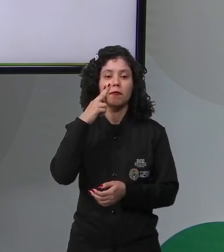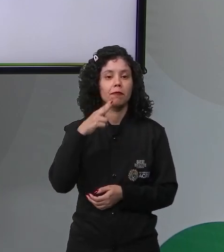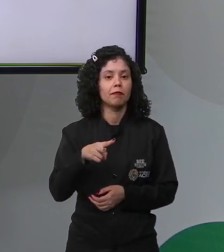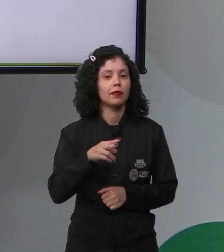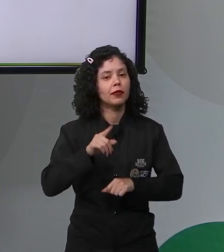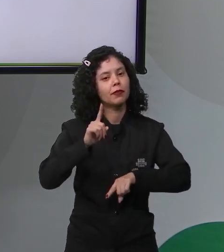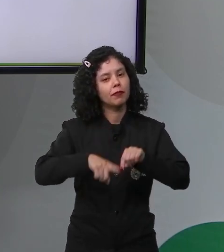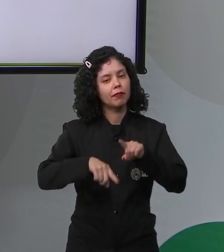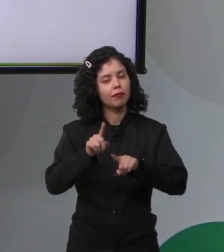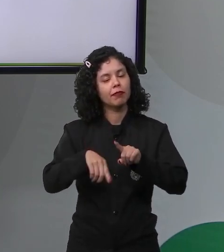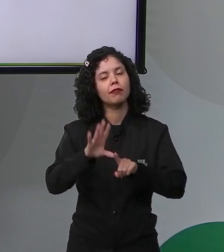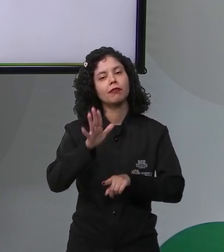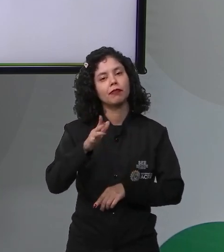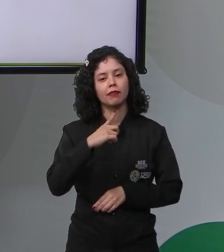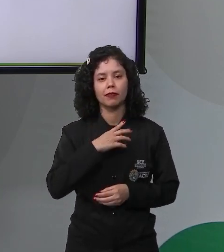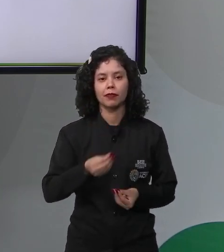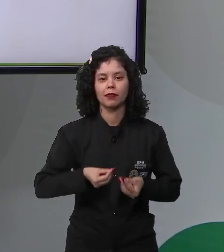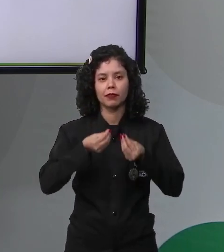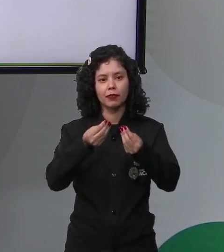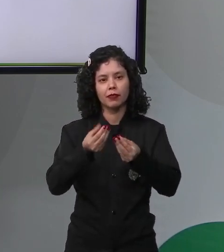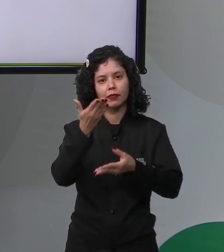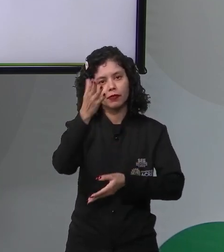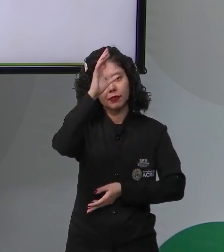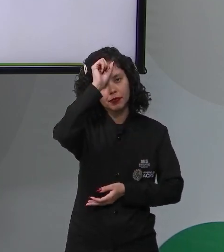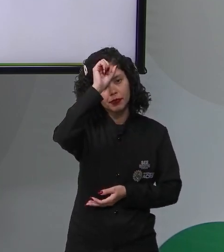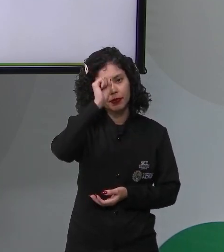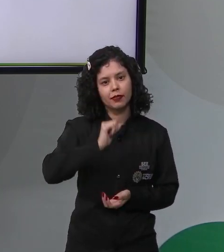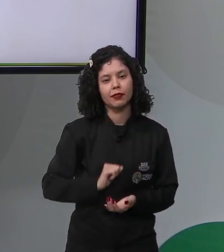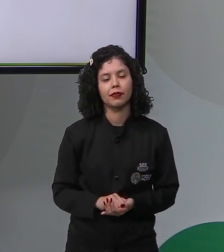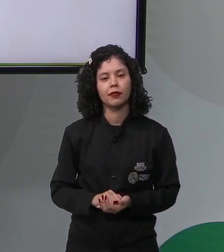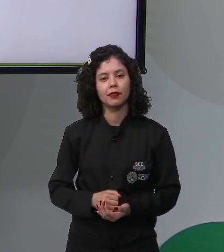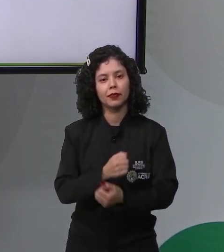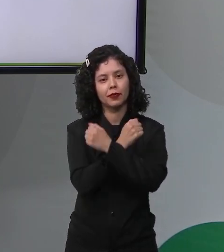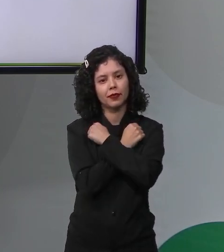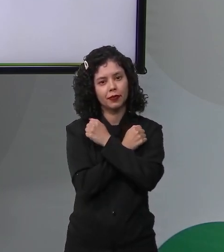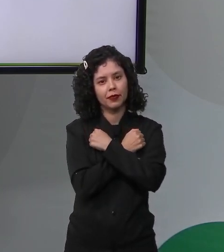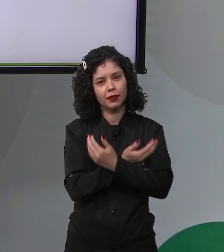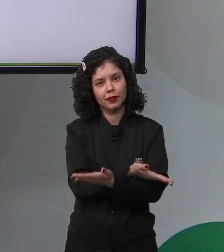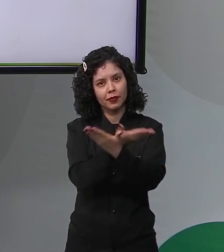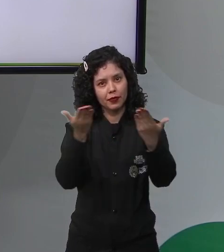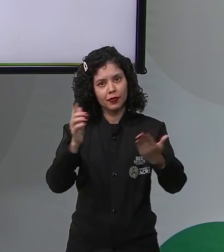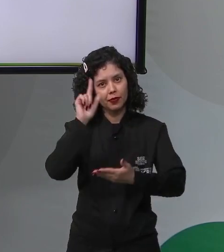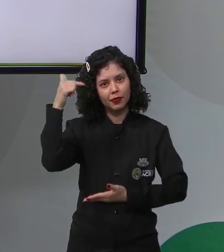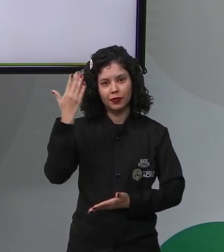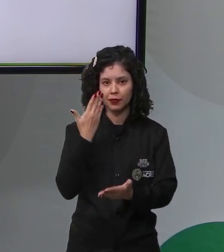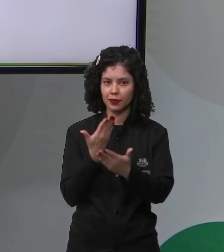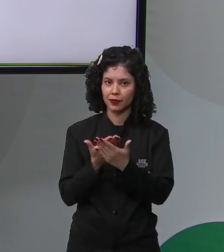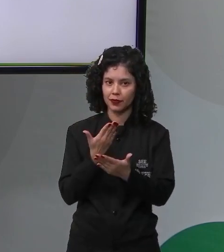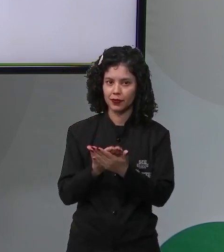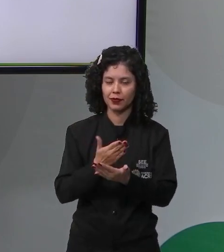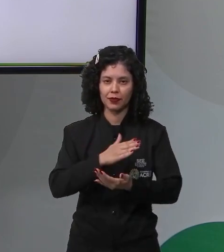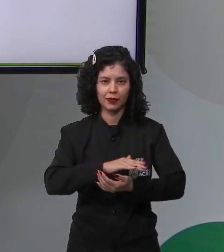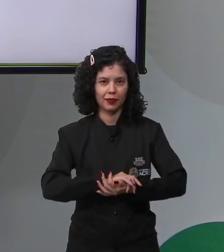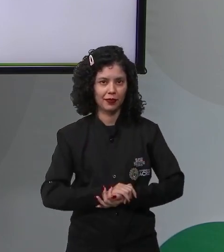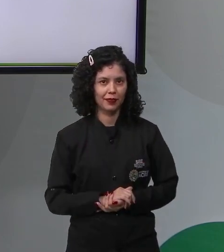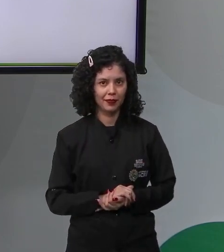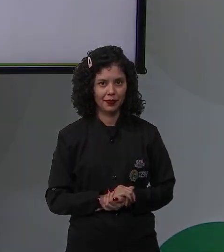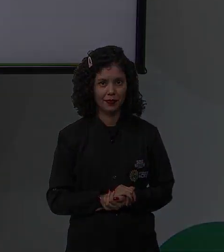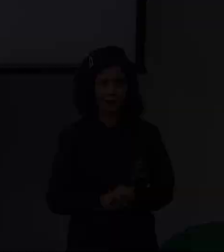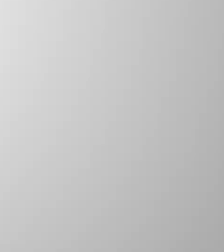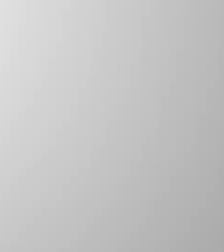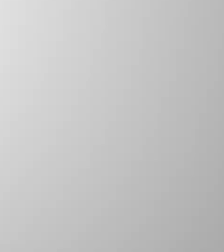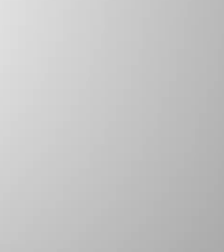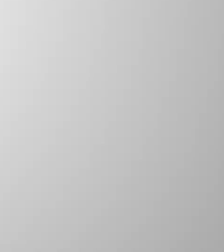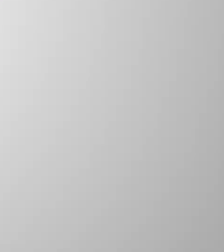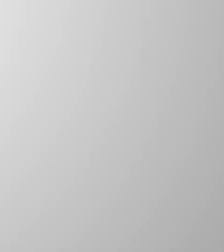os materiais que estão disponíveis para o seu aprendizado. Um abraço a todos vocês e até o nosso próximo encontro.